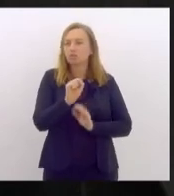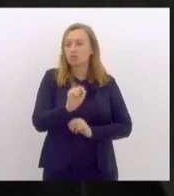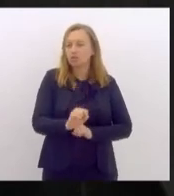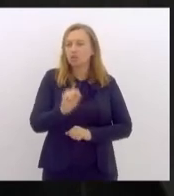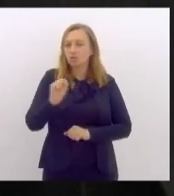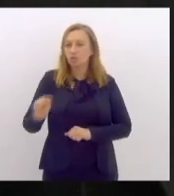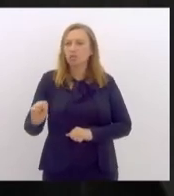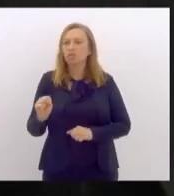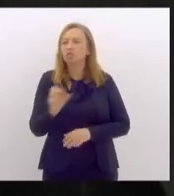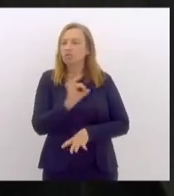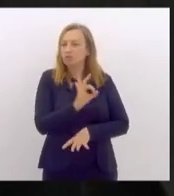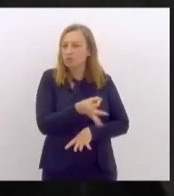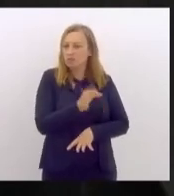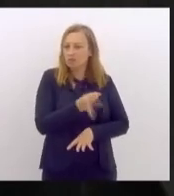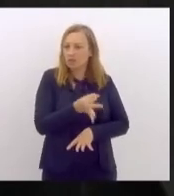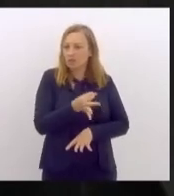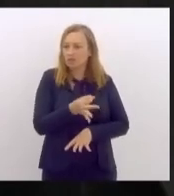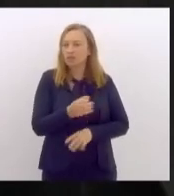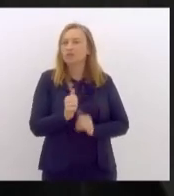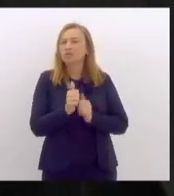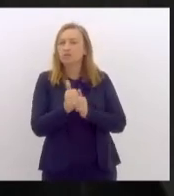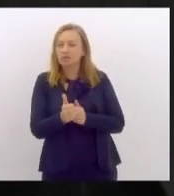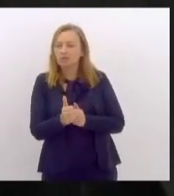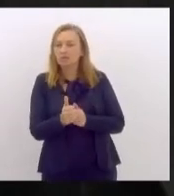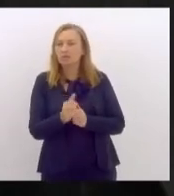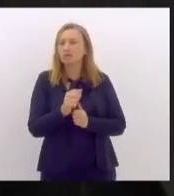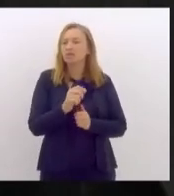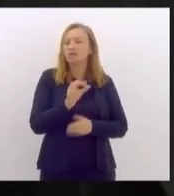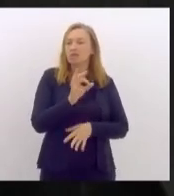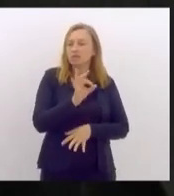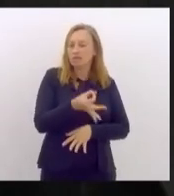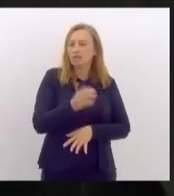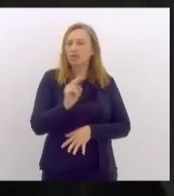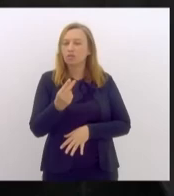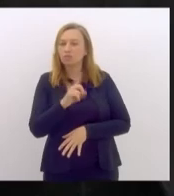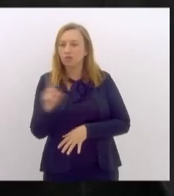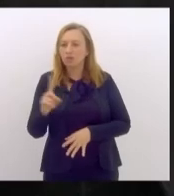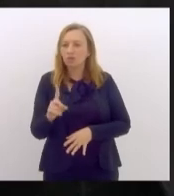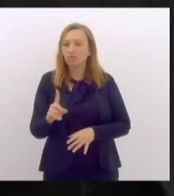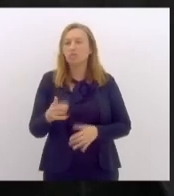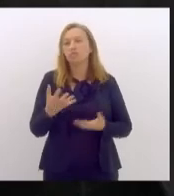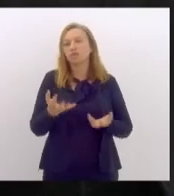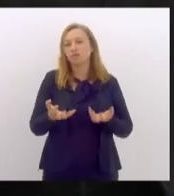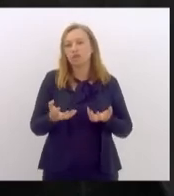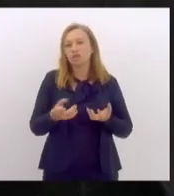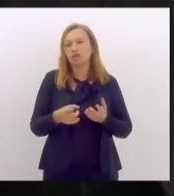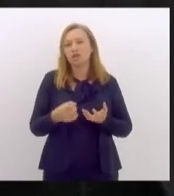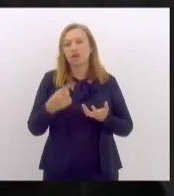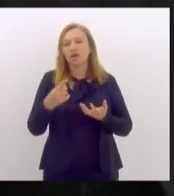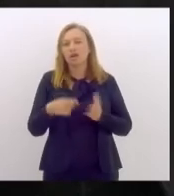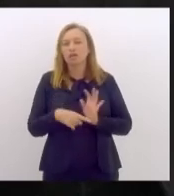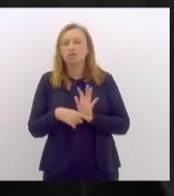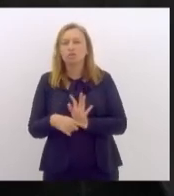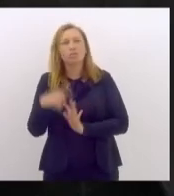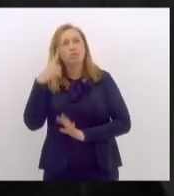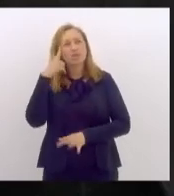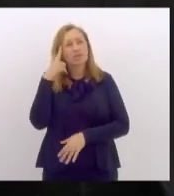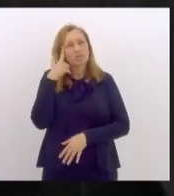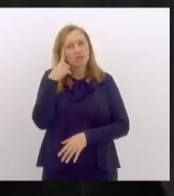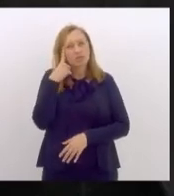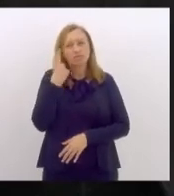de fato ela seguirá válida ou não e eu queria contribuir com uma reflexão que